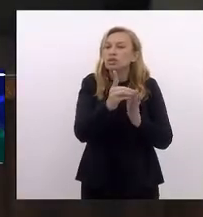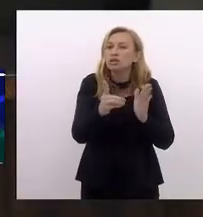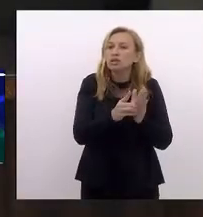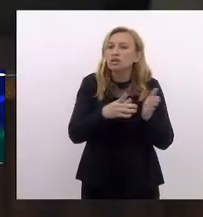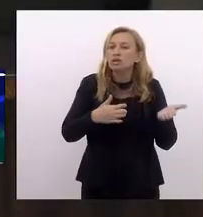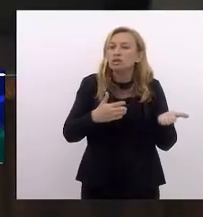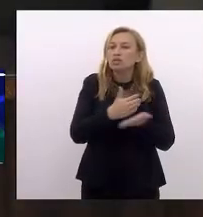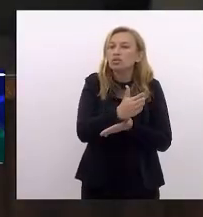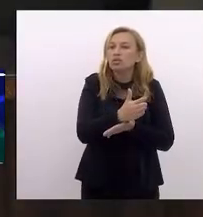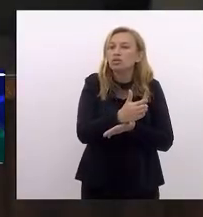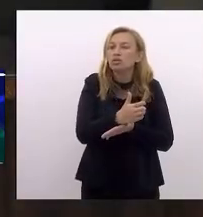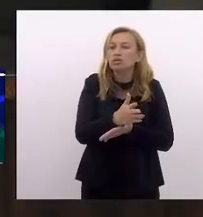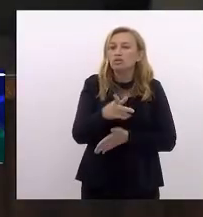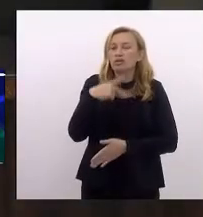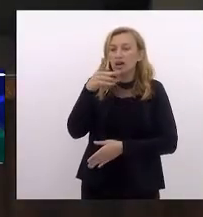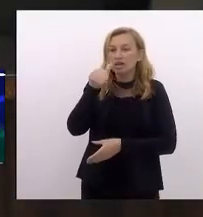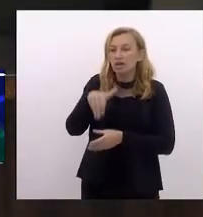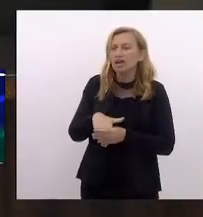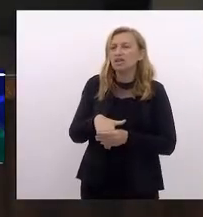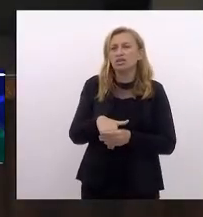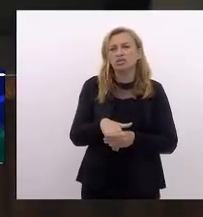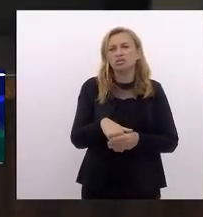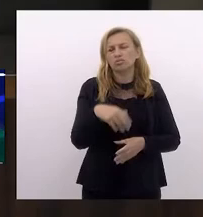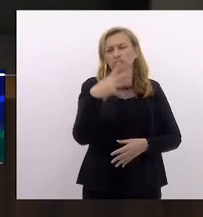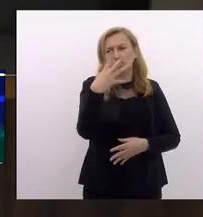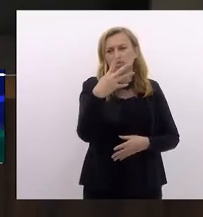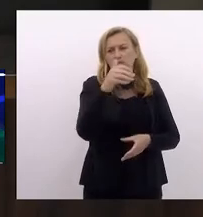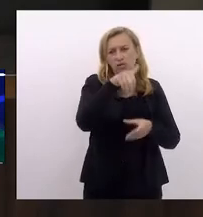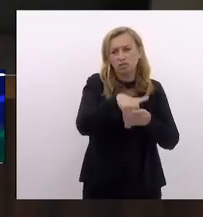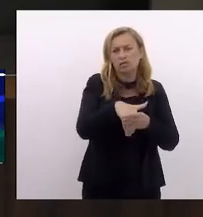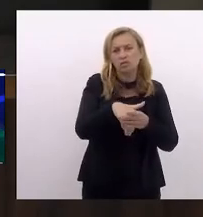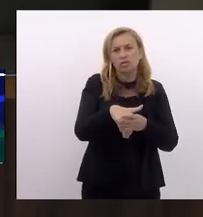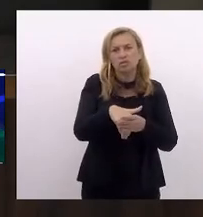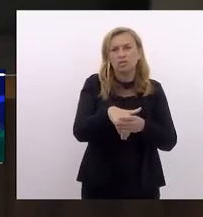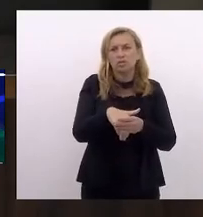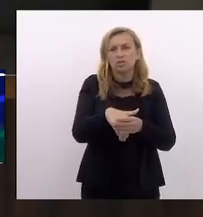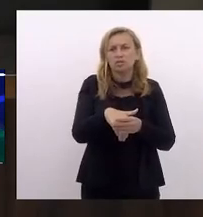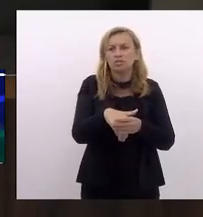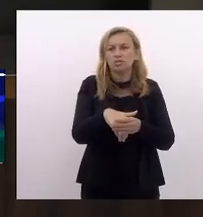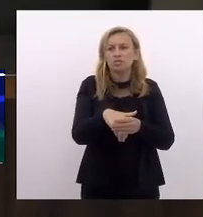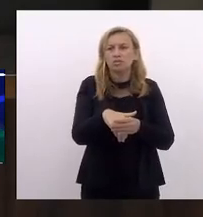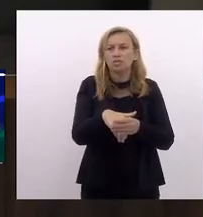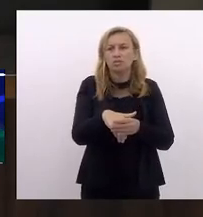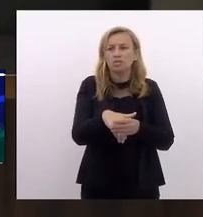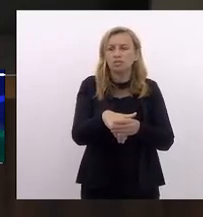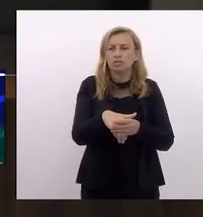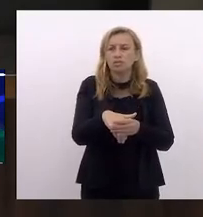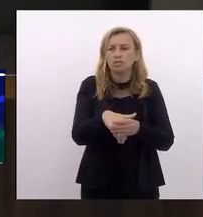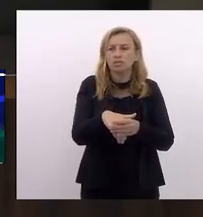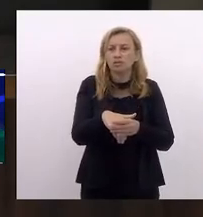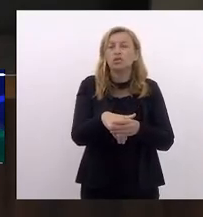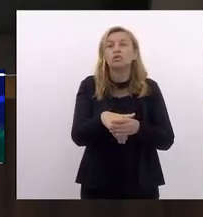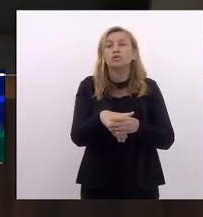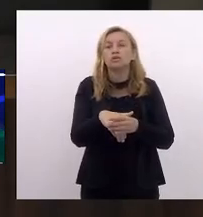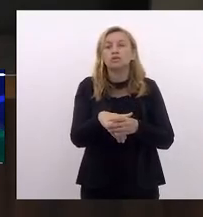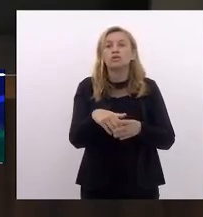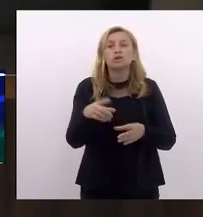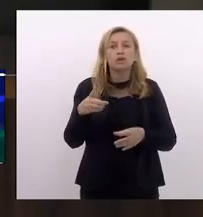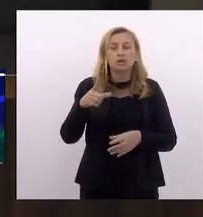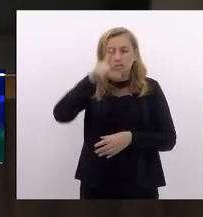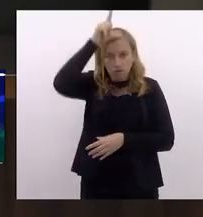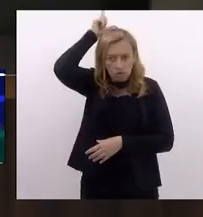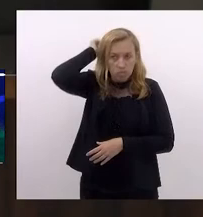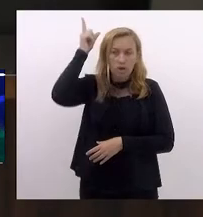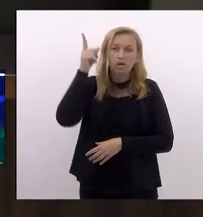aprovado declaração de voto dos quatro votos ao final por favor dos quatro votos que foi foi dos Paulo